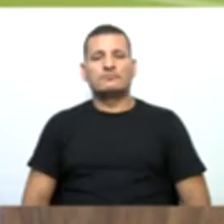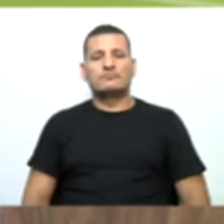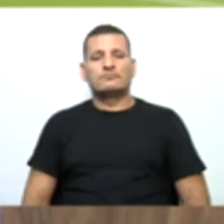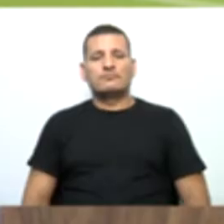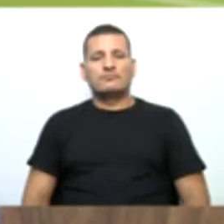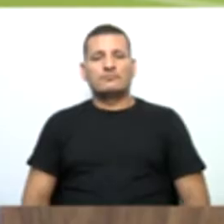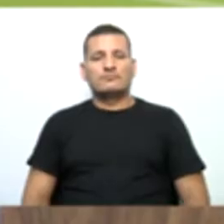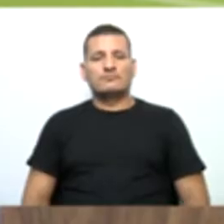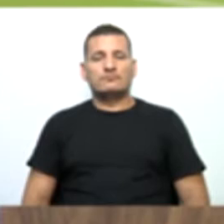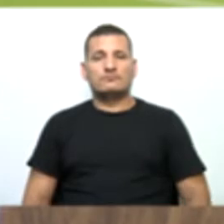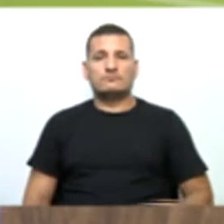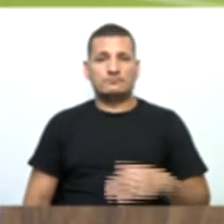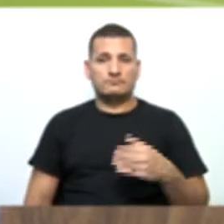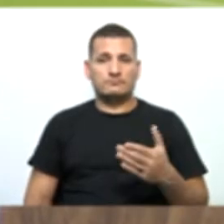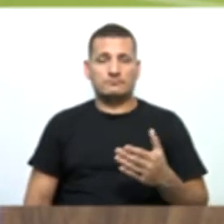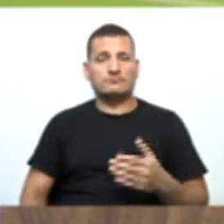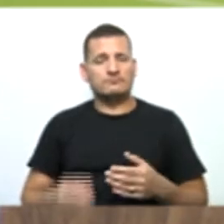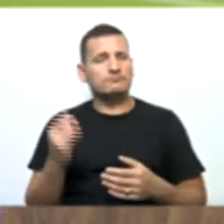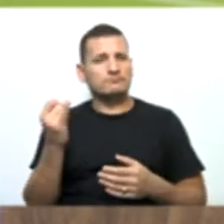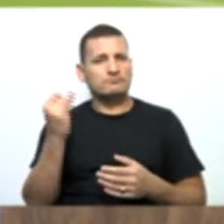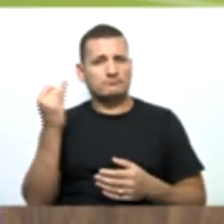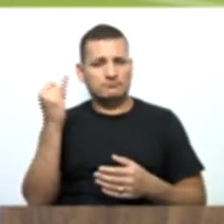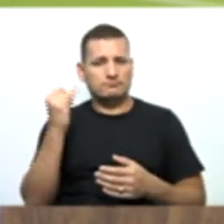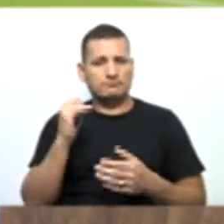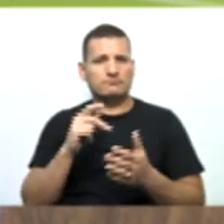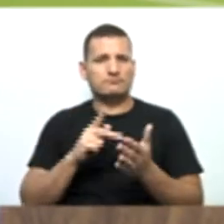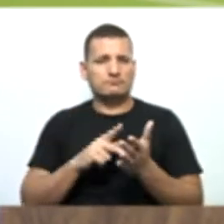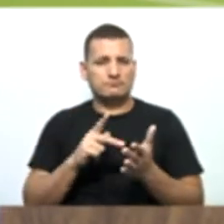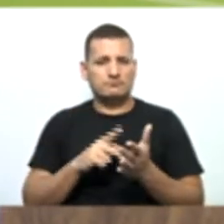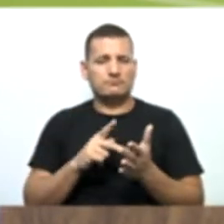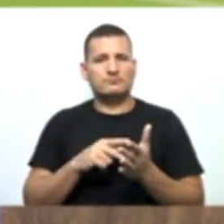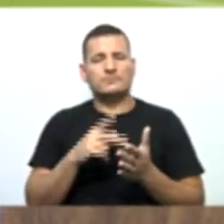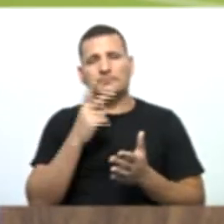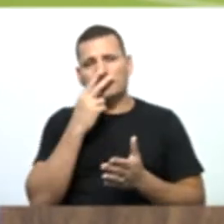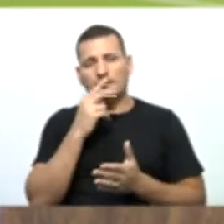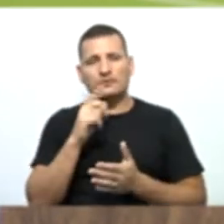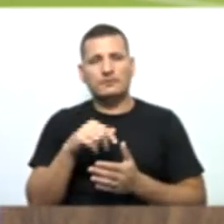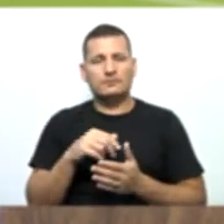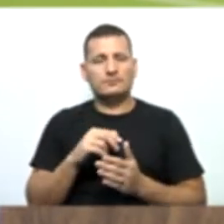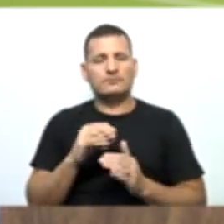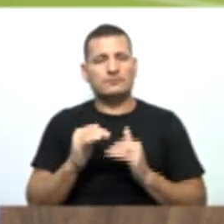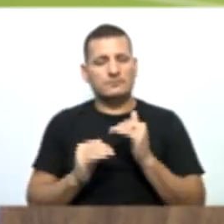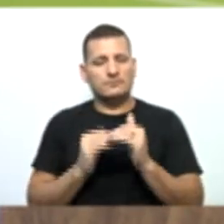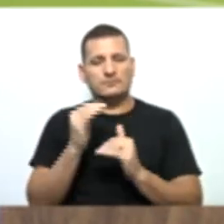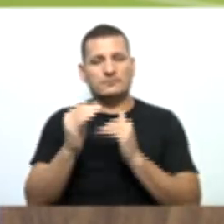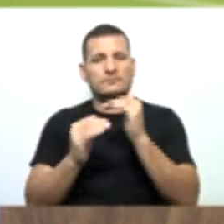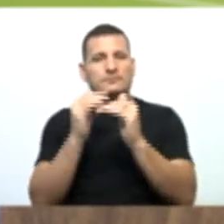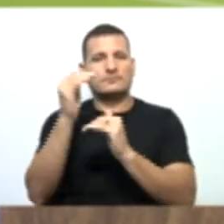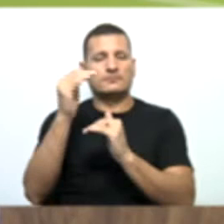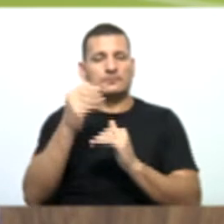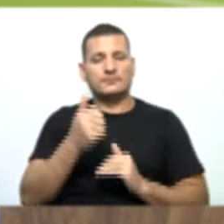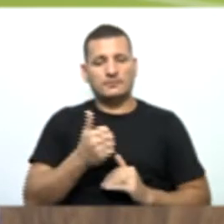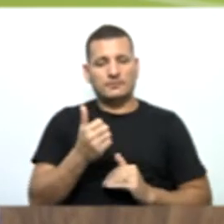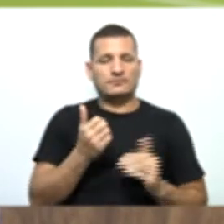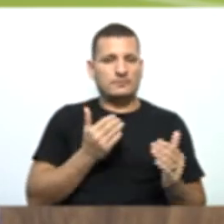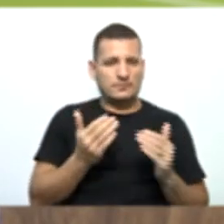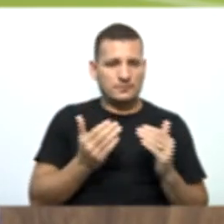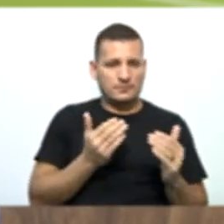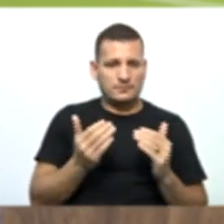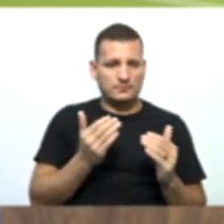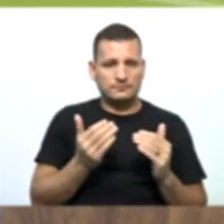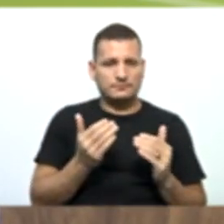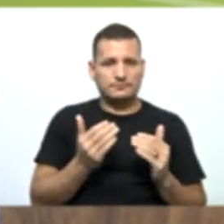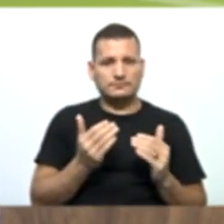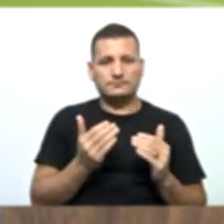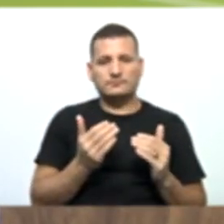essa parte é muito importante porque tudo, na verdade, é uma escadinha. Porque você primeiro começa com análise, né, pessoal?